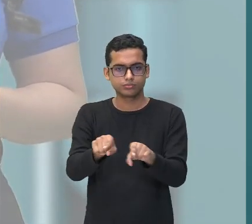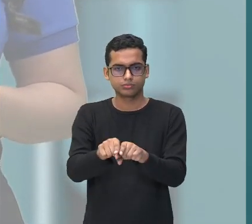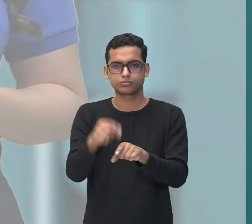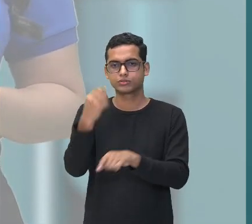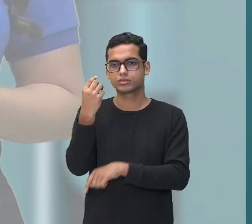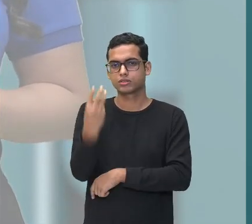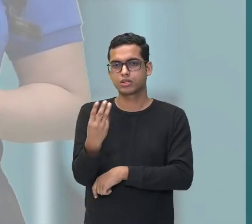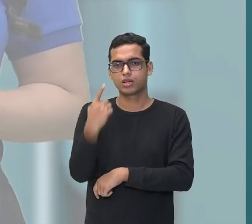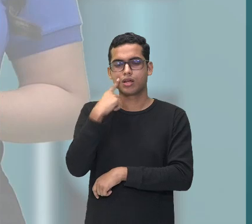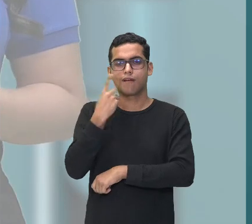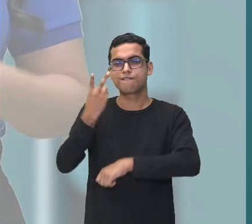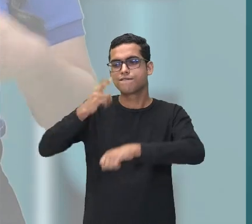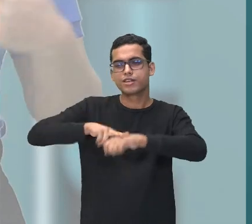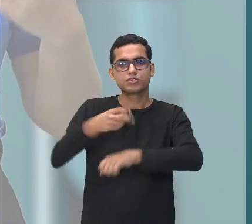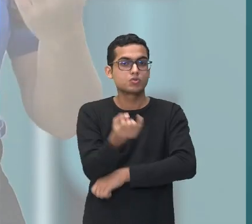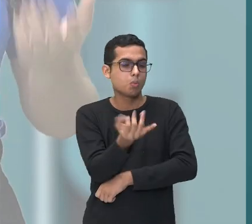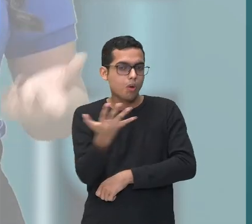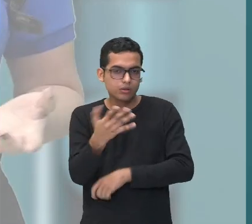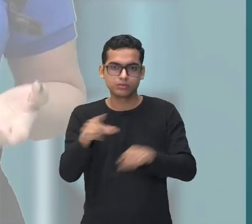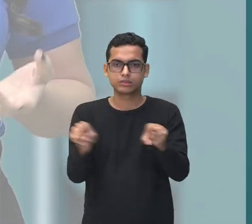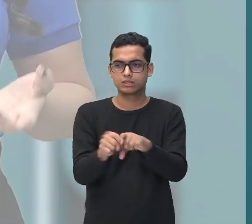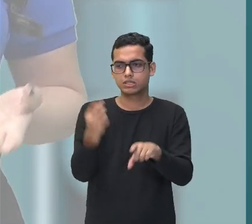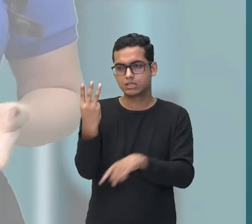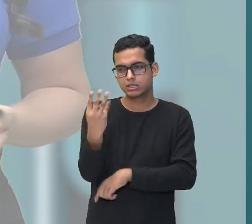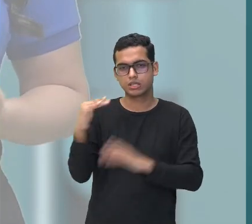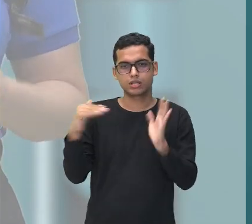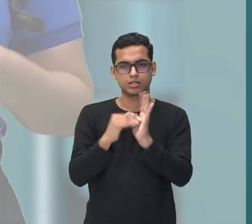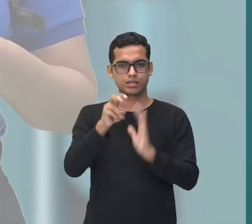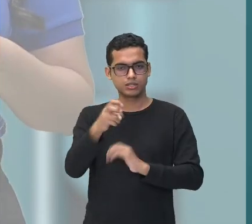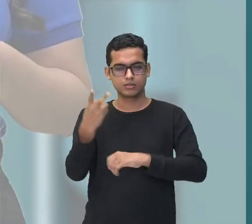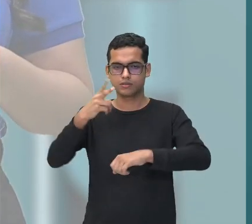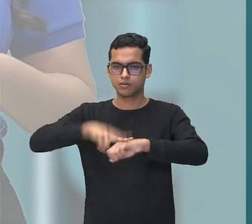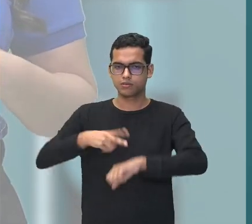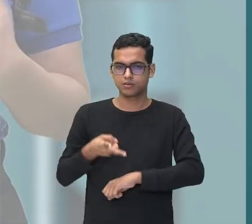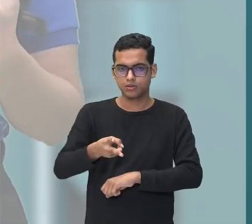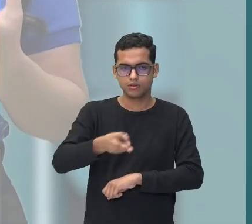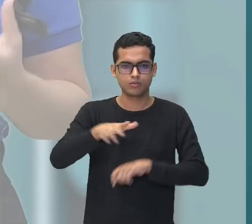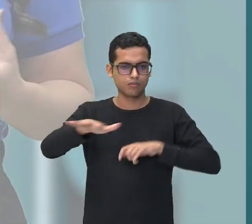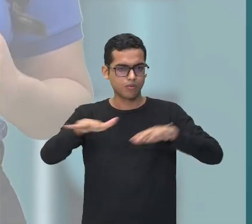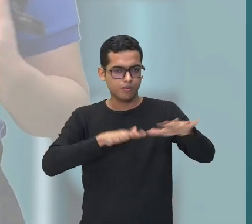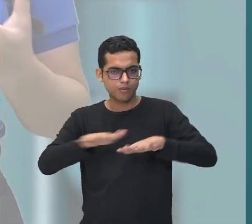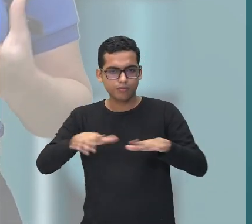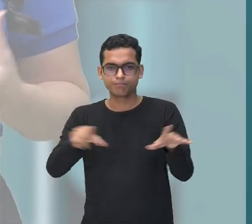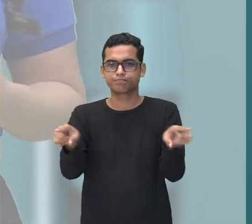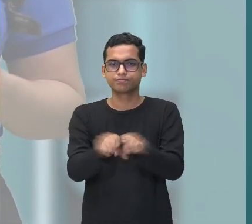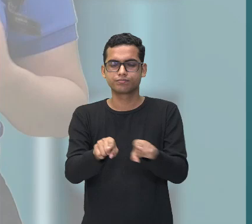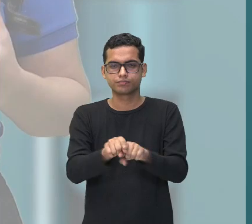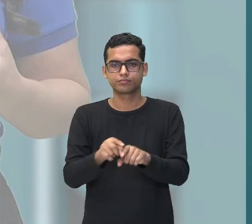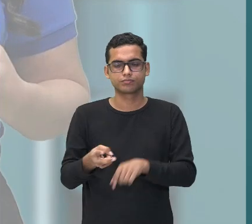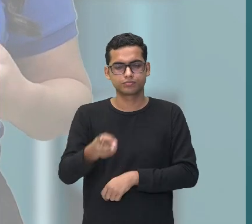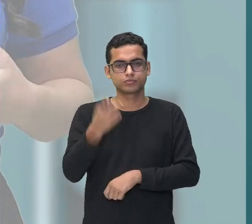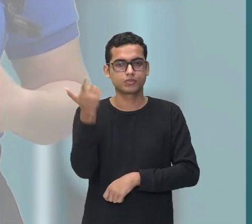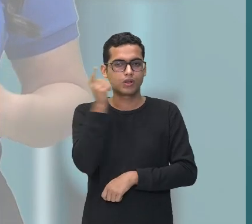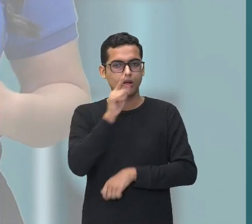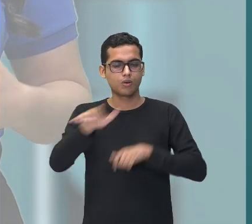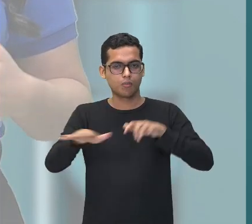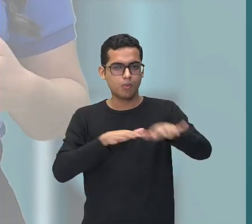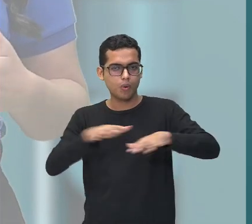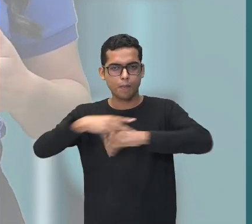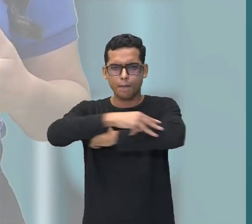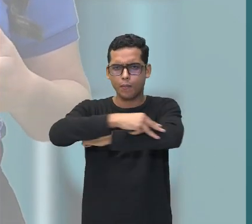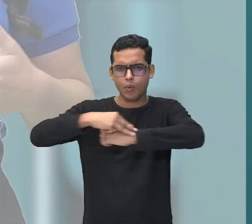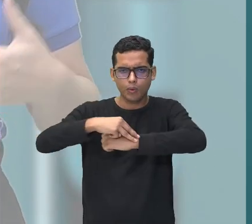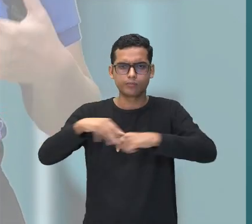5 para cada exercício e você deve priorizar movimentos que atuam ali nos músculos, principalmente